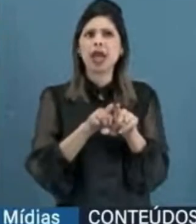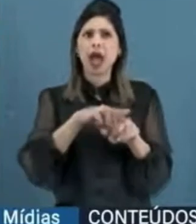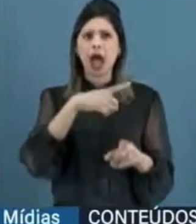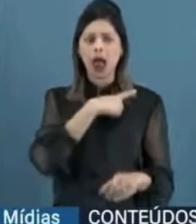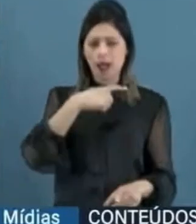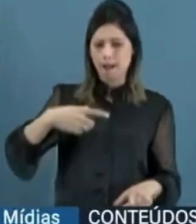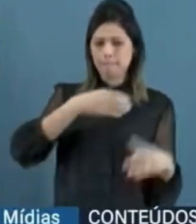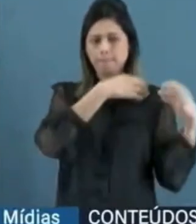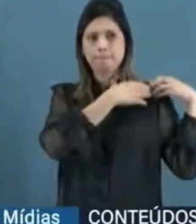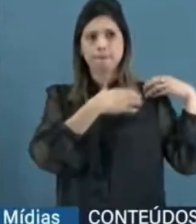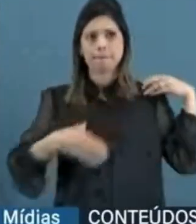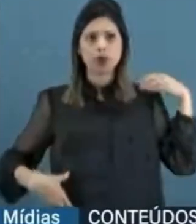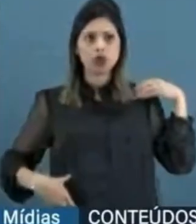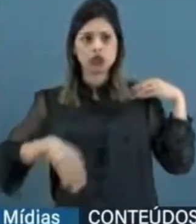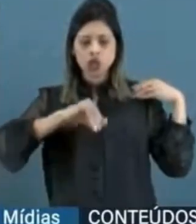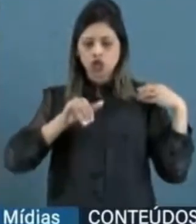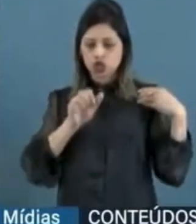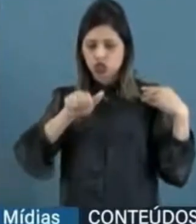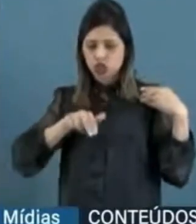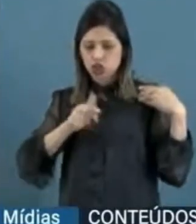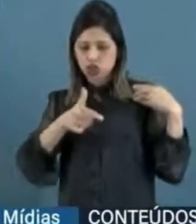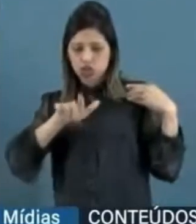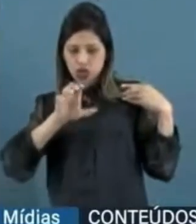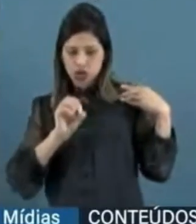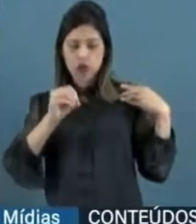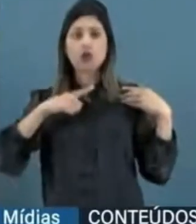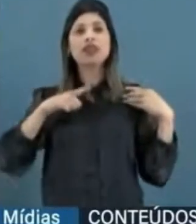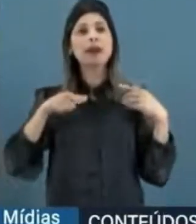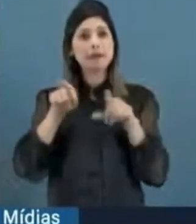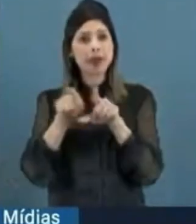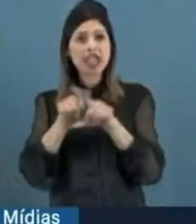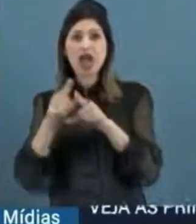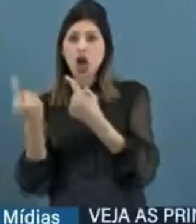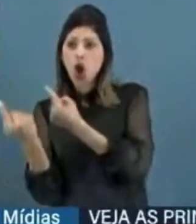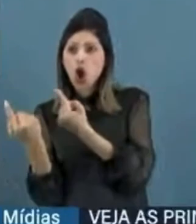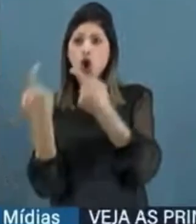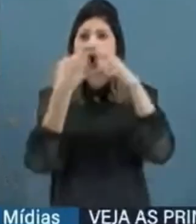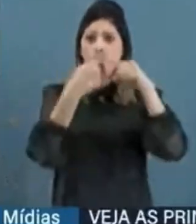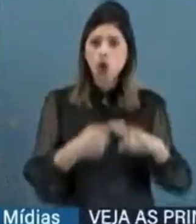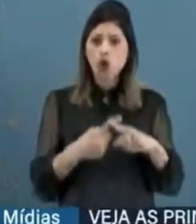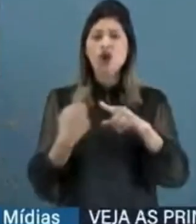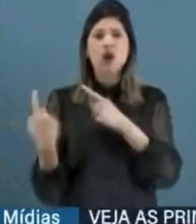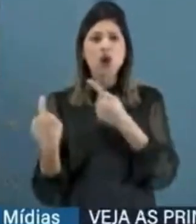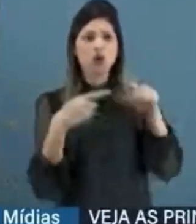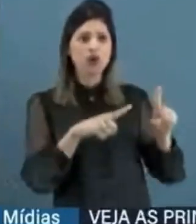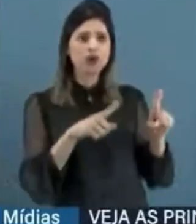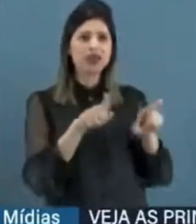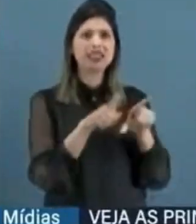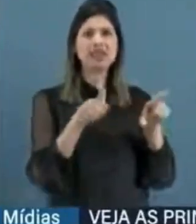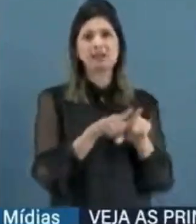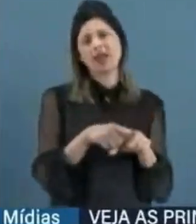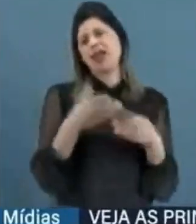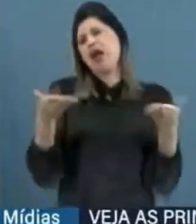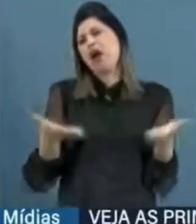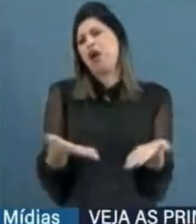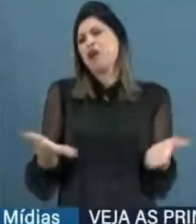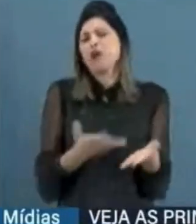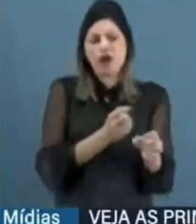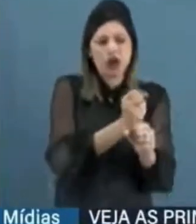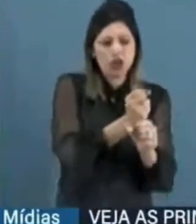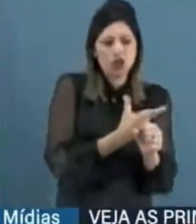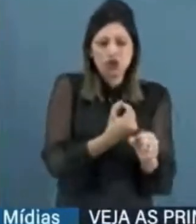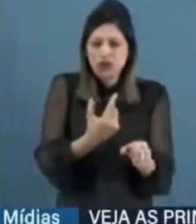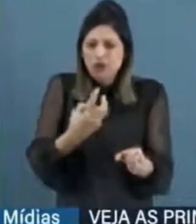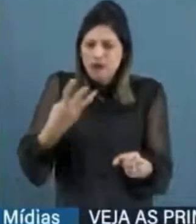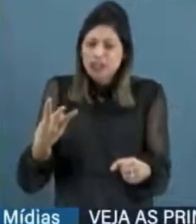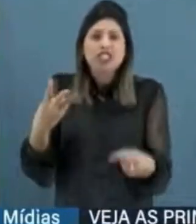os comunistas, contra a democracia, e 2023 é igual. É o mesmo discurso, é a mesma tese,